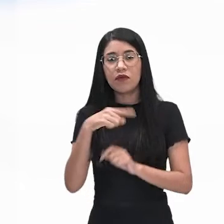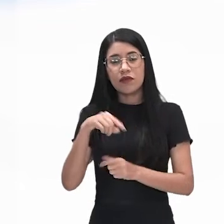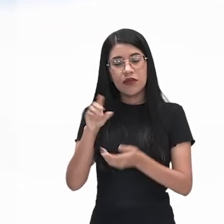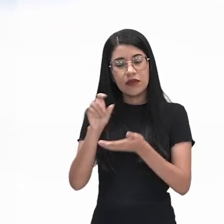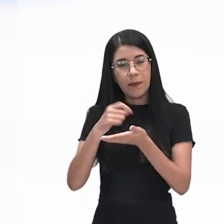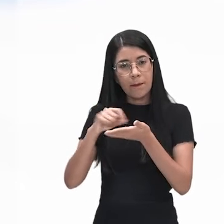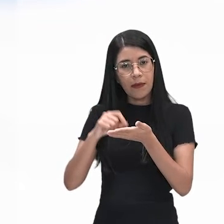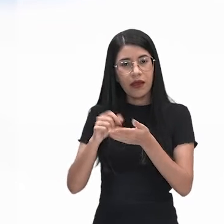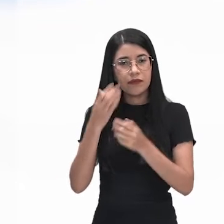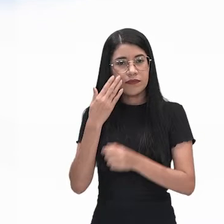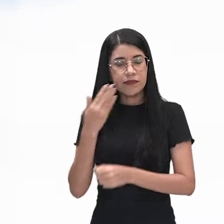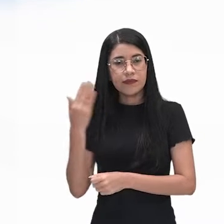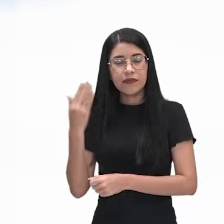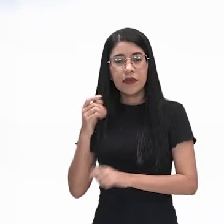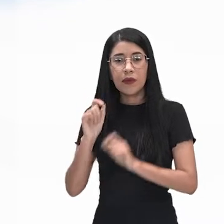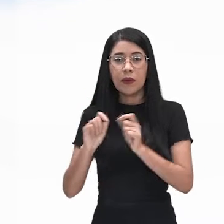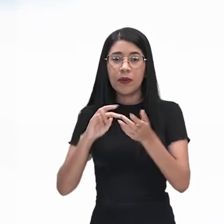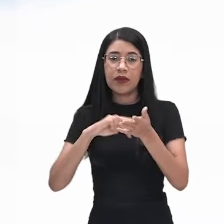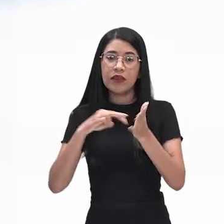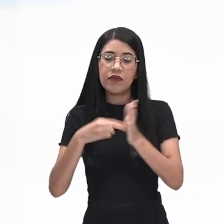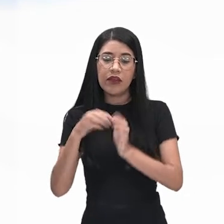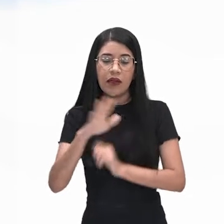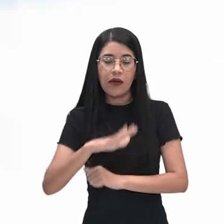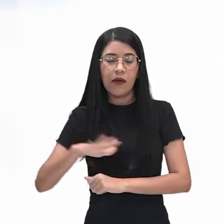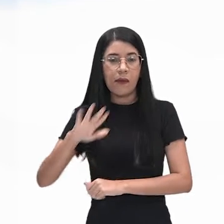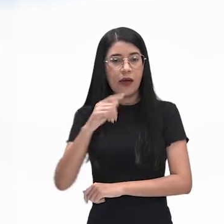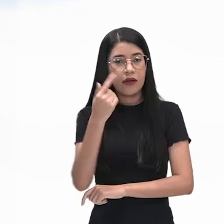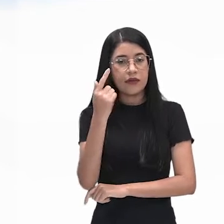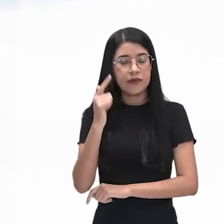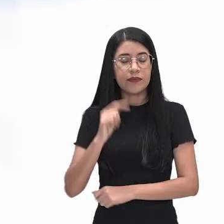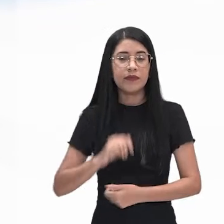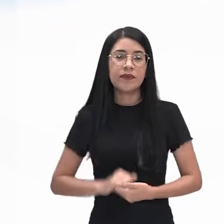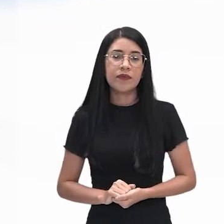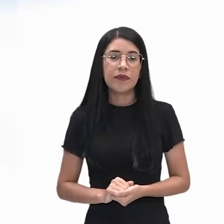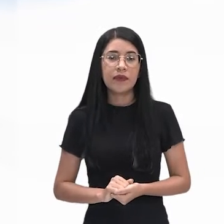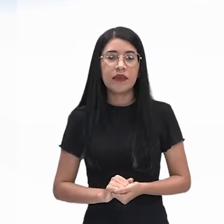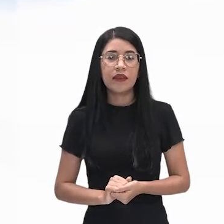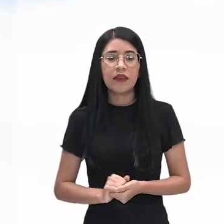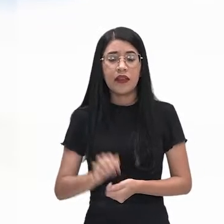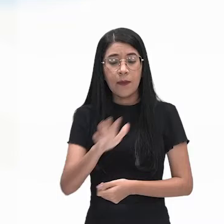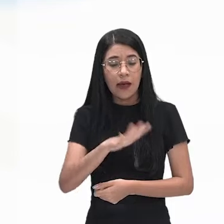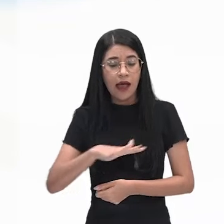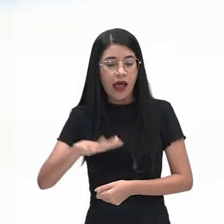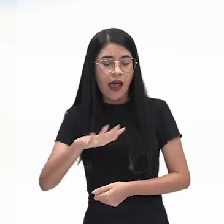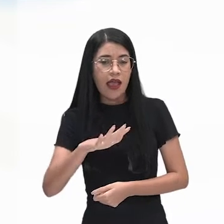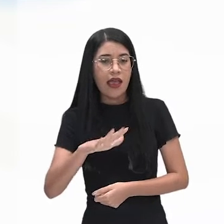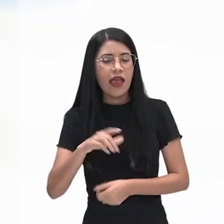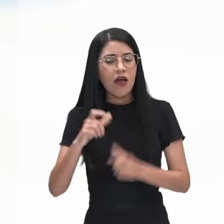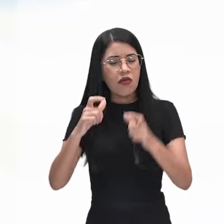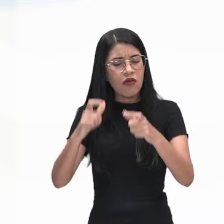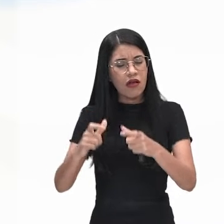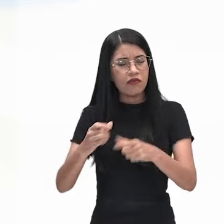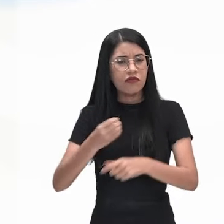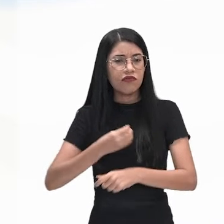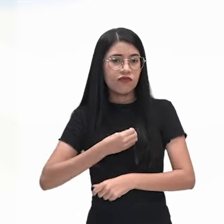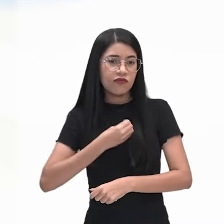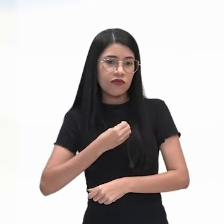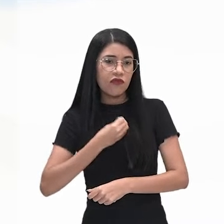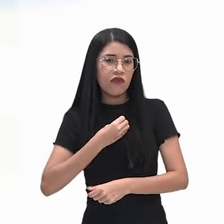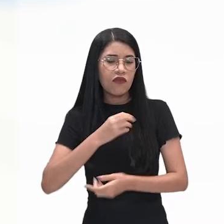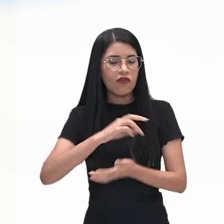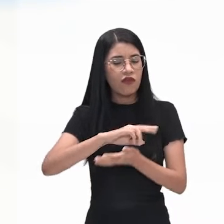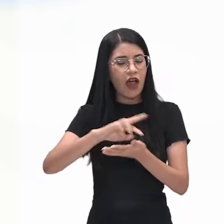geográfico. Acompanhem comigo. A gente pode dizer que o espaço geográfico é aquele espaço habitado que já foi